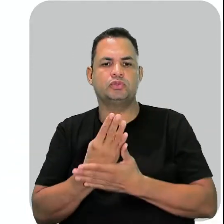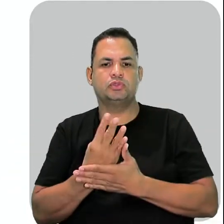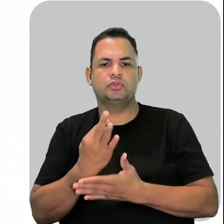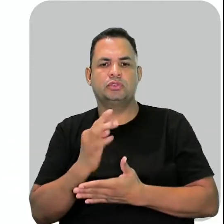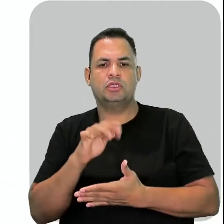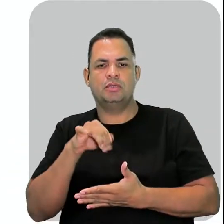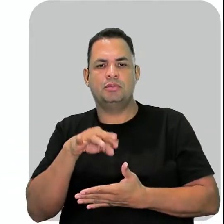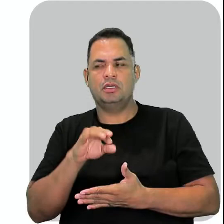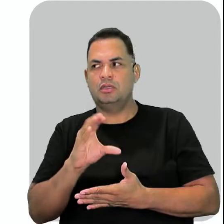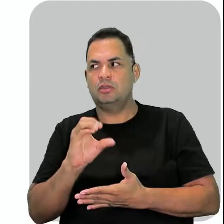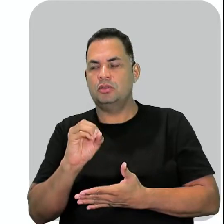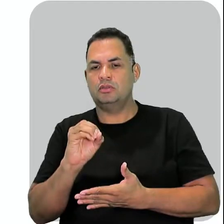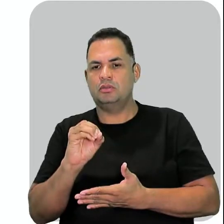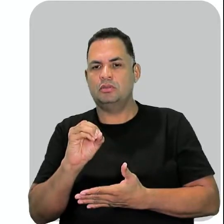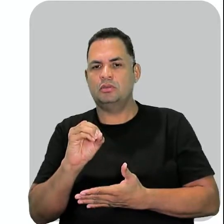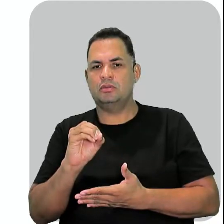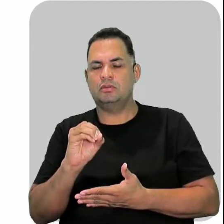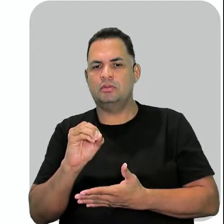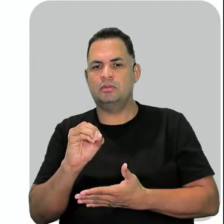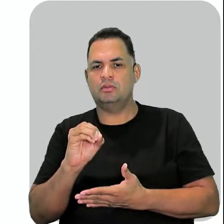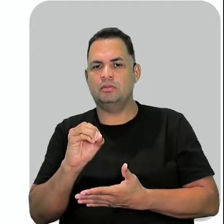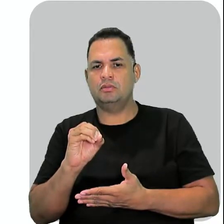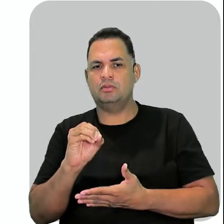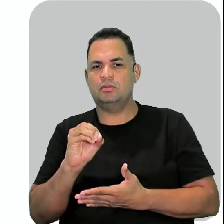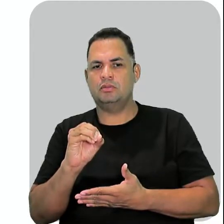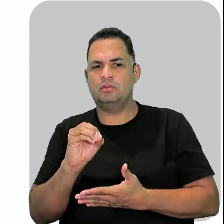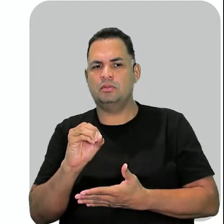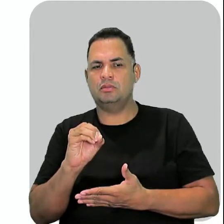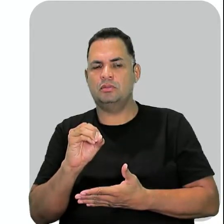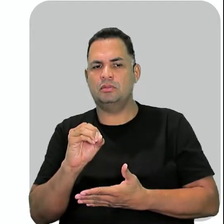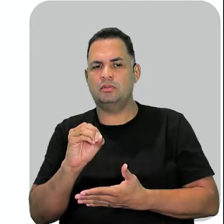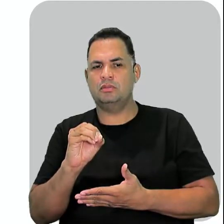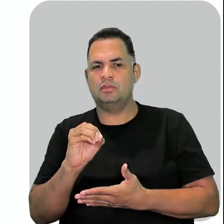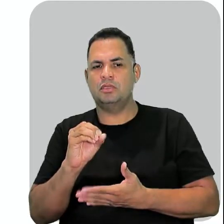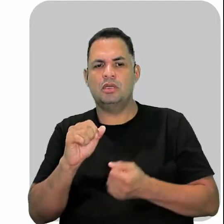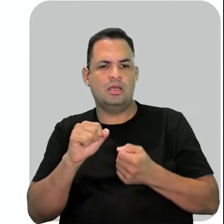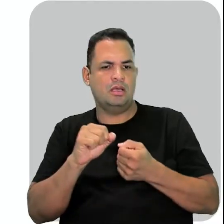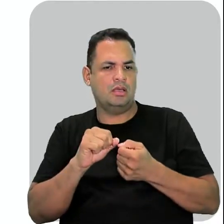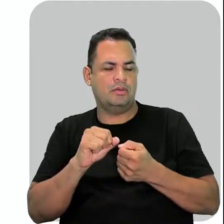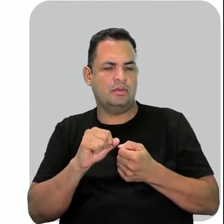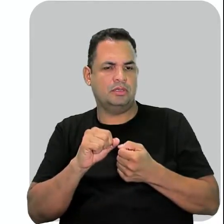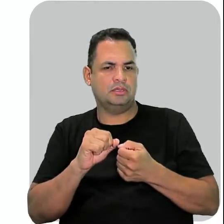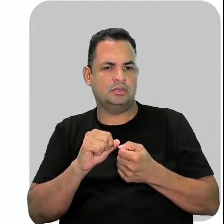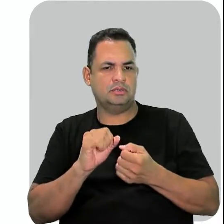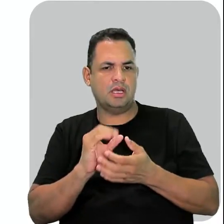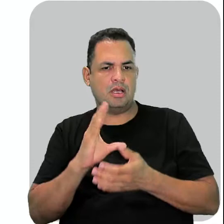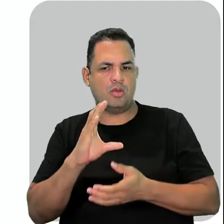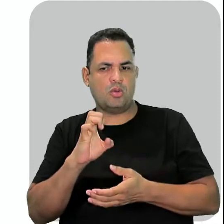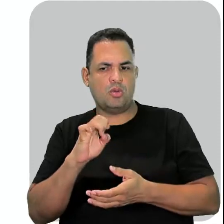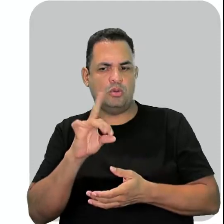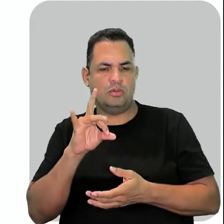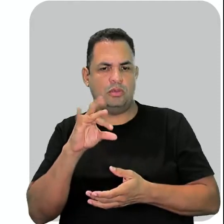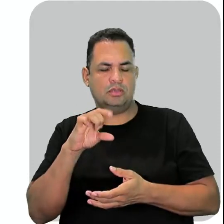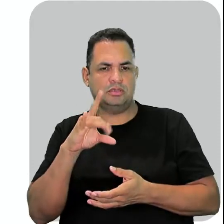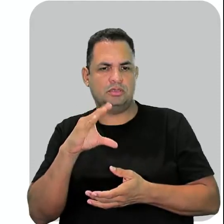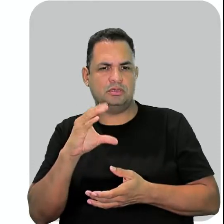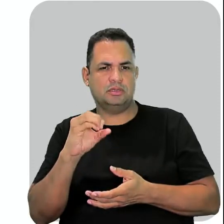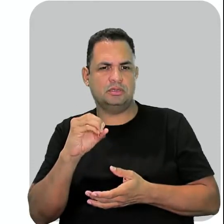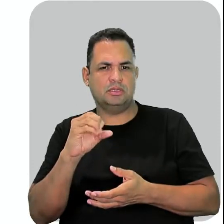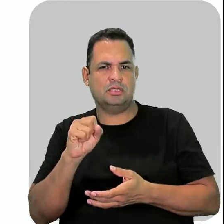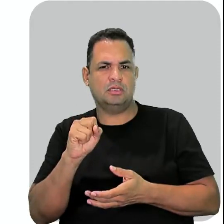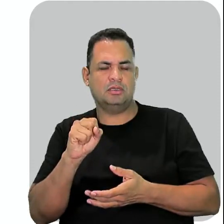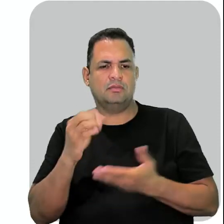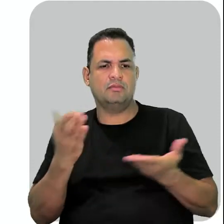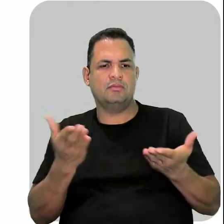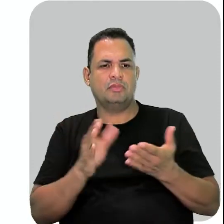um trímero. O que isso quer dizer? A gente fez a condensação daquela molécula que a gente acabou de ver. Né? A